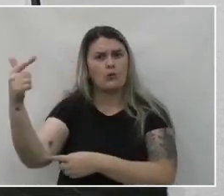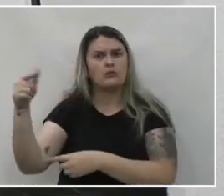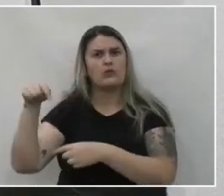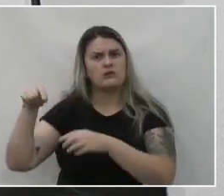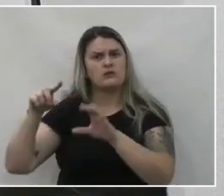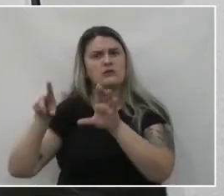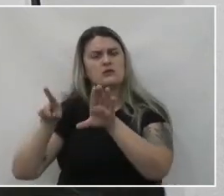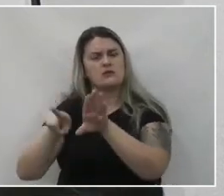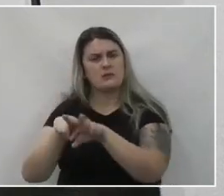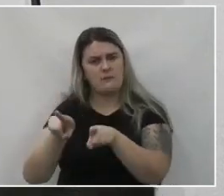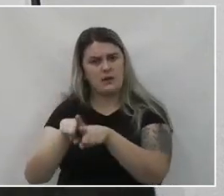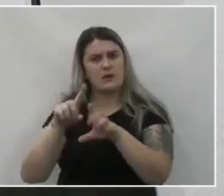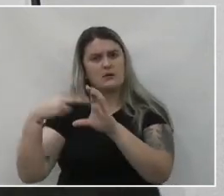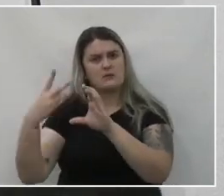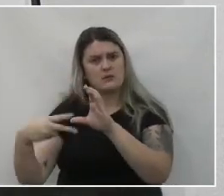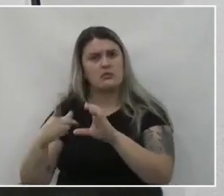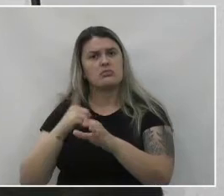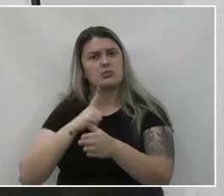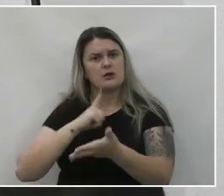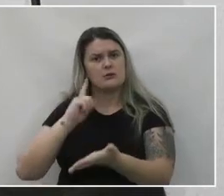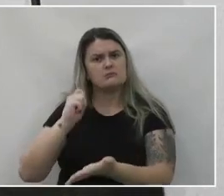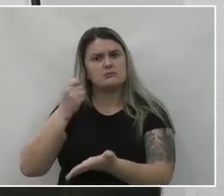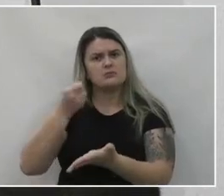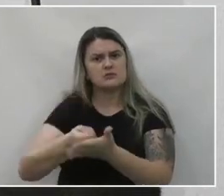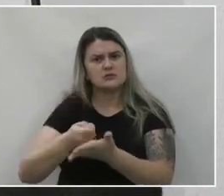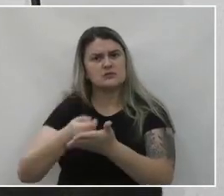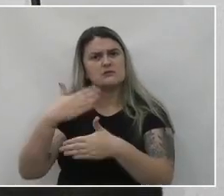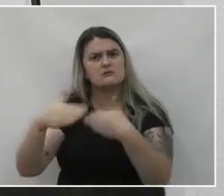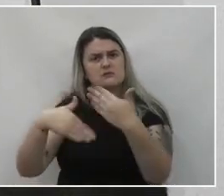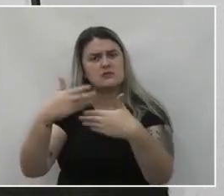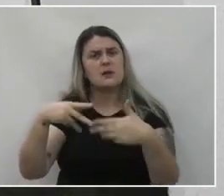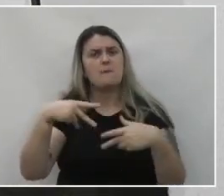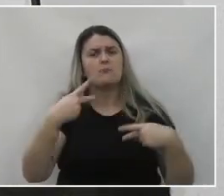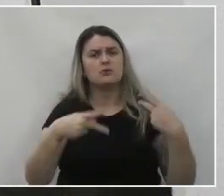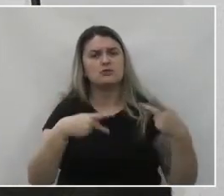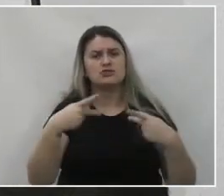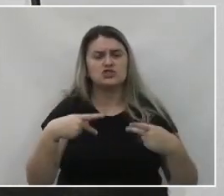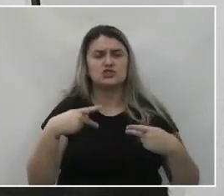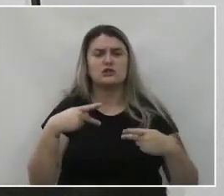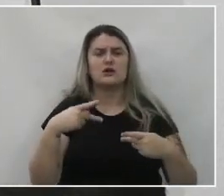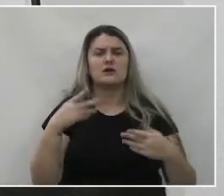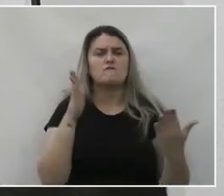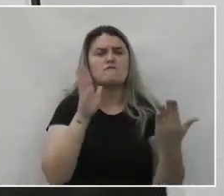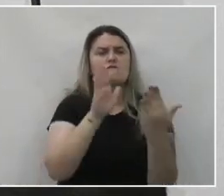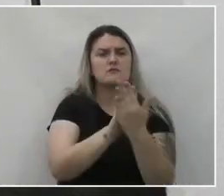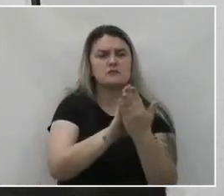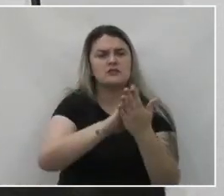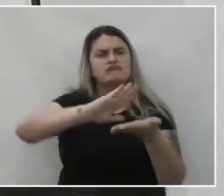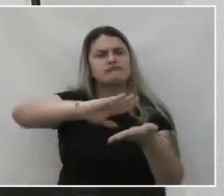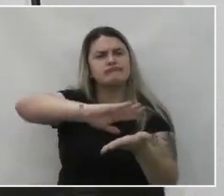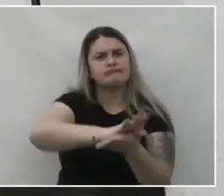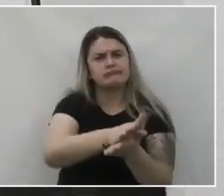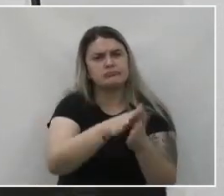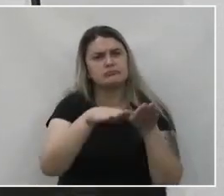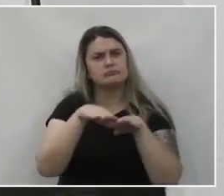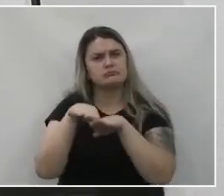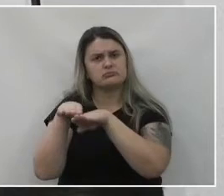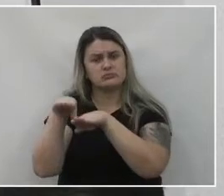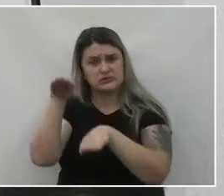Câmara Municipal, cuja obrigação é de desenvolver políticas públicas de enfrentamento e extinção da desigualdade.